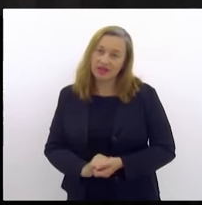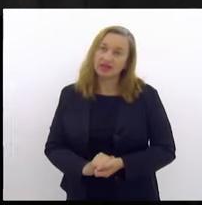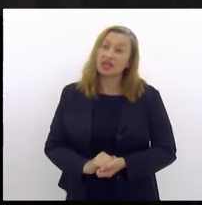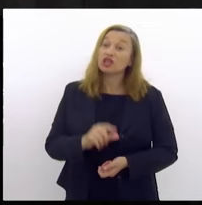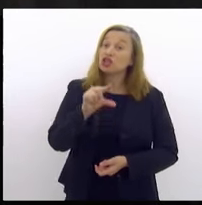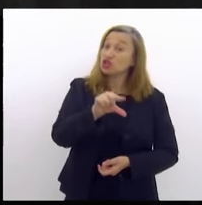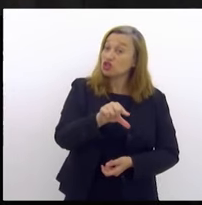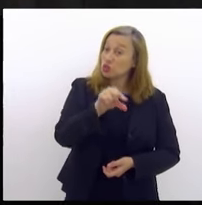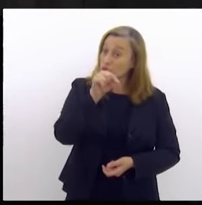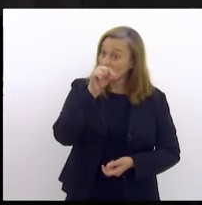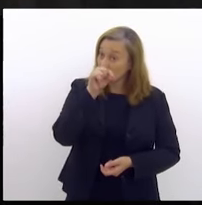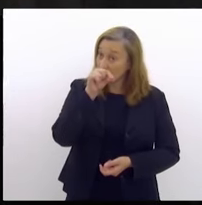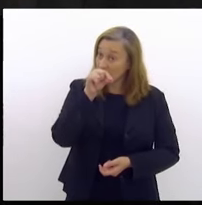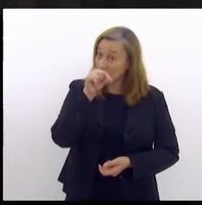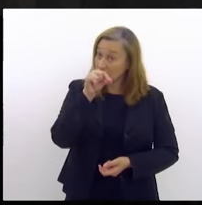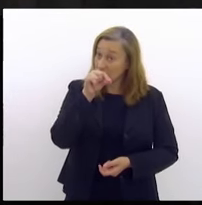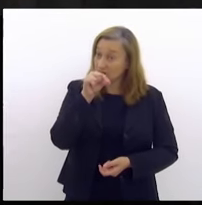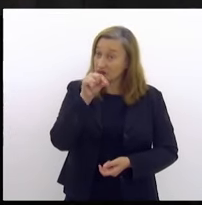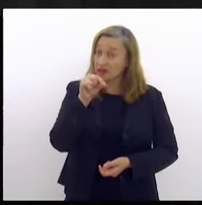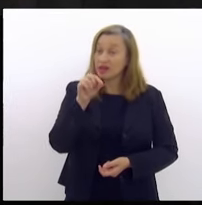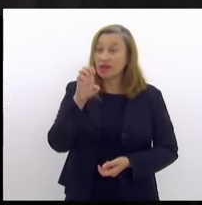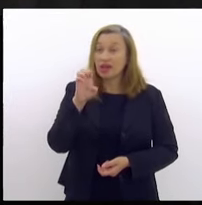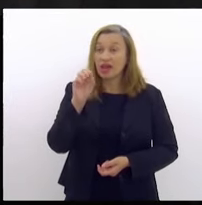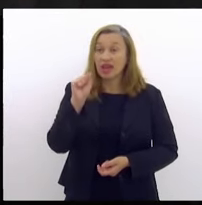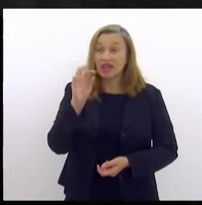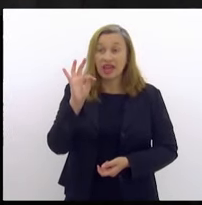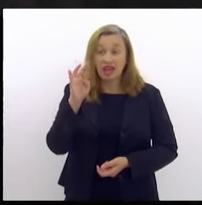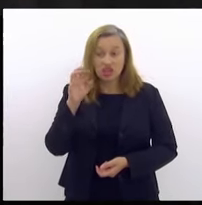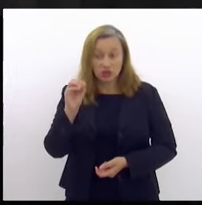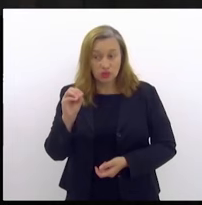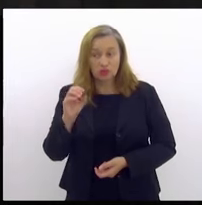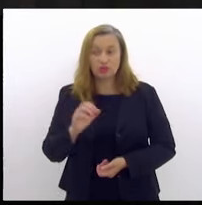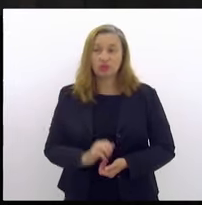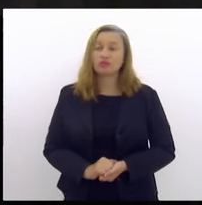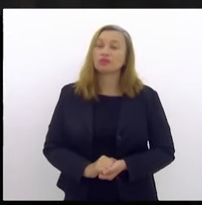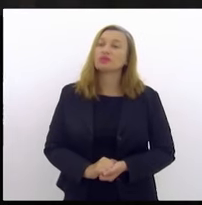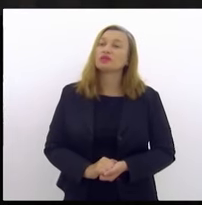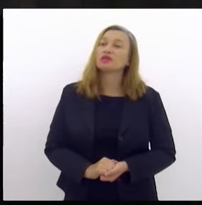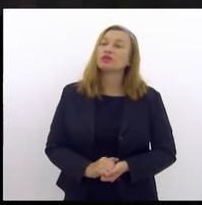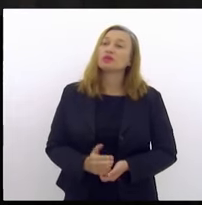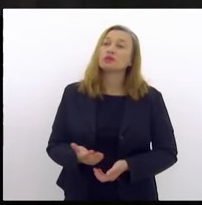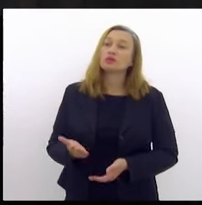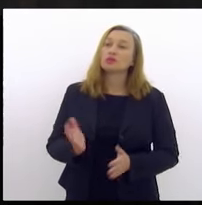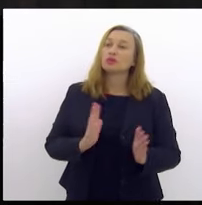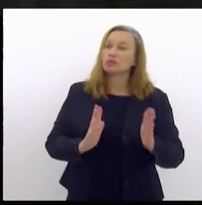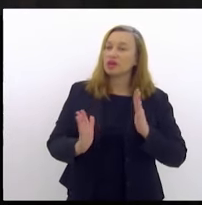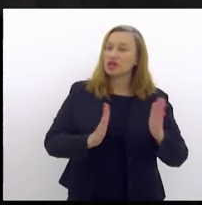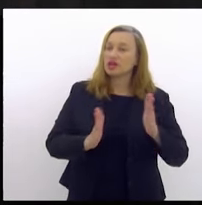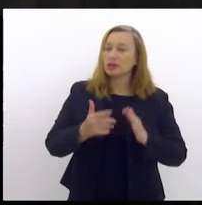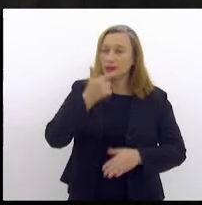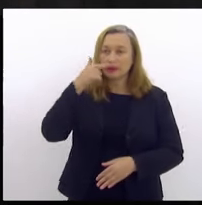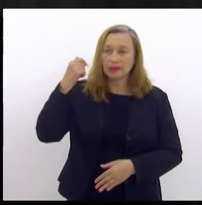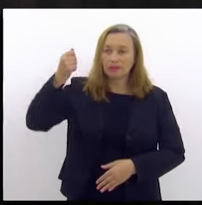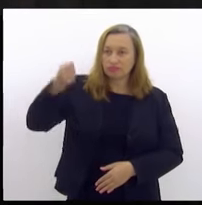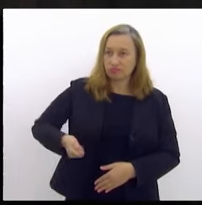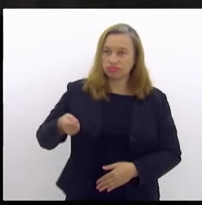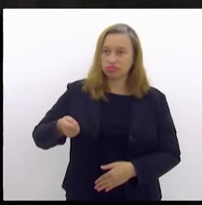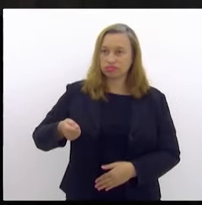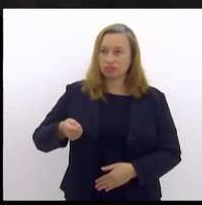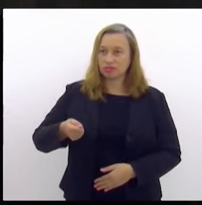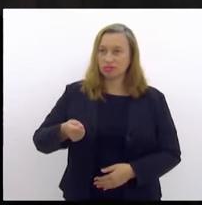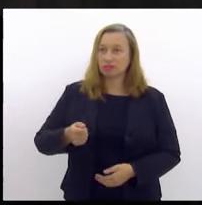nomeado por Ernesto Geisel, na época da ditadura